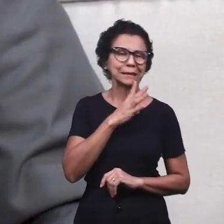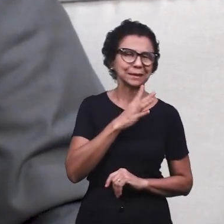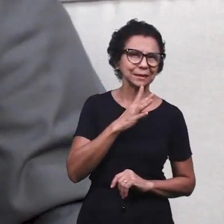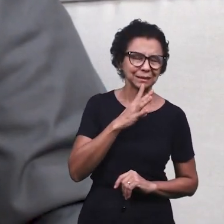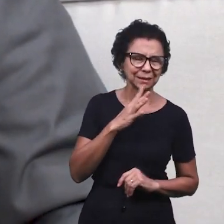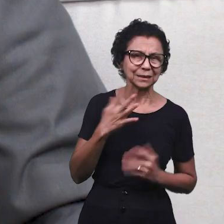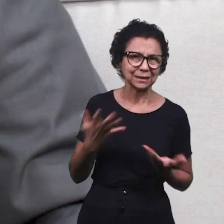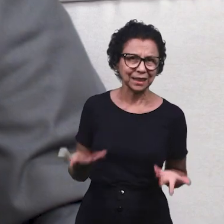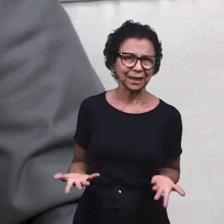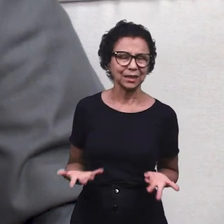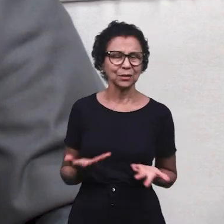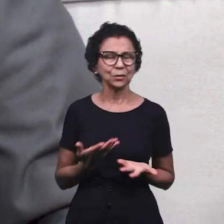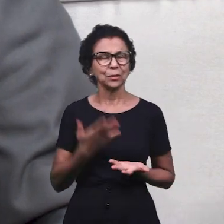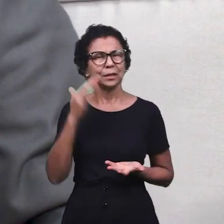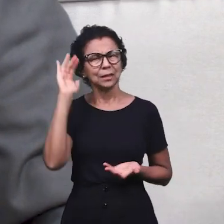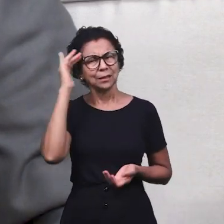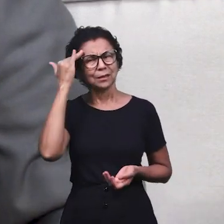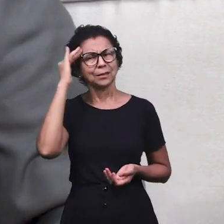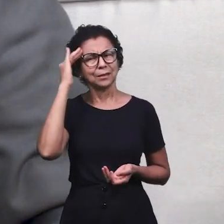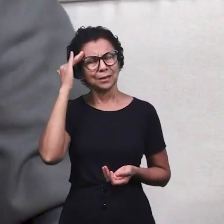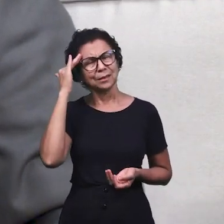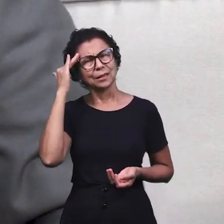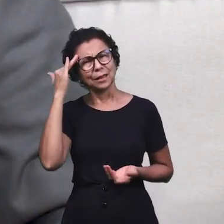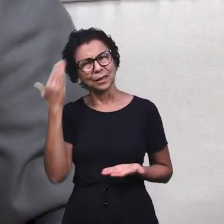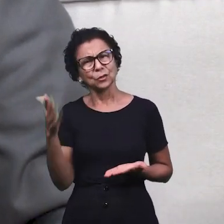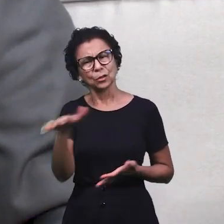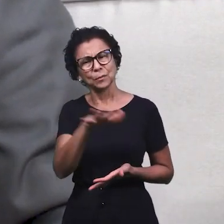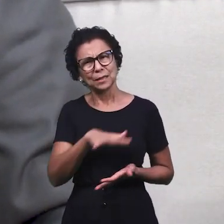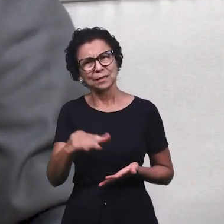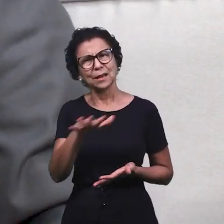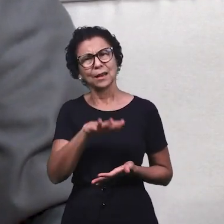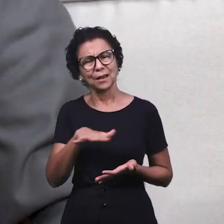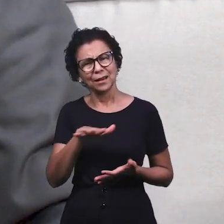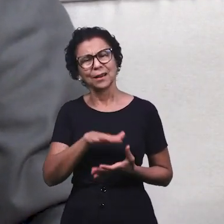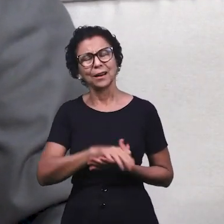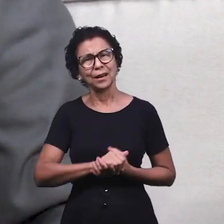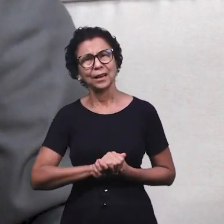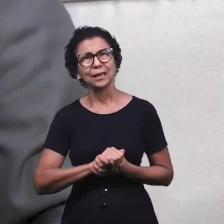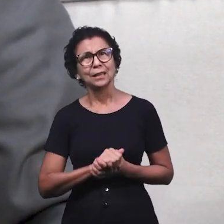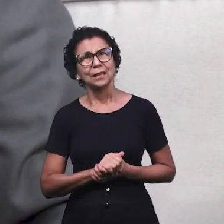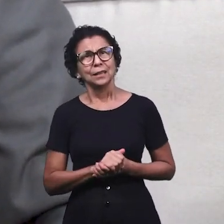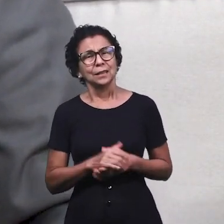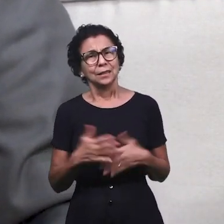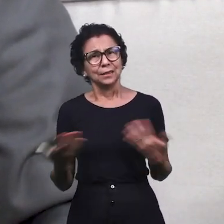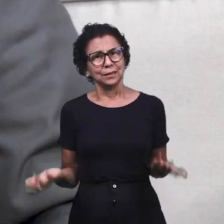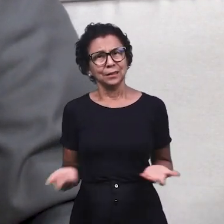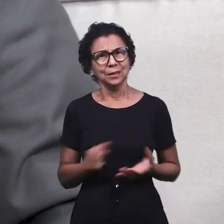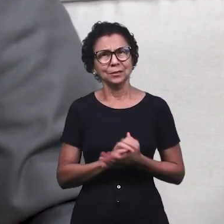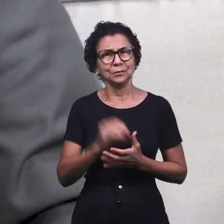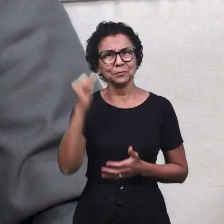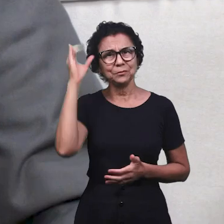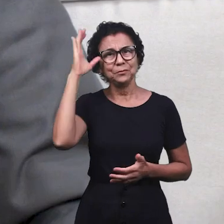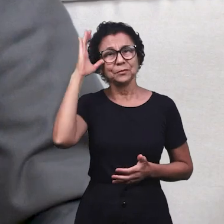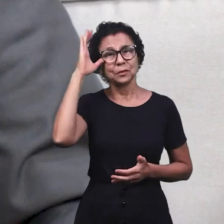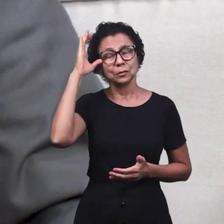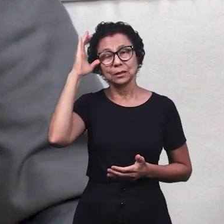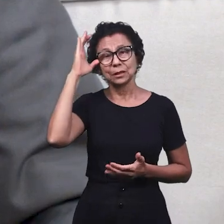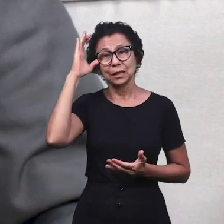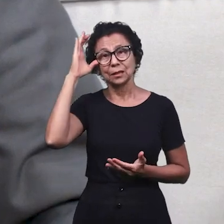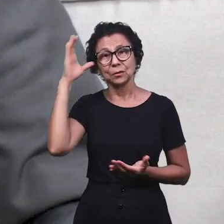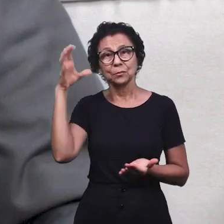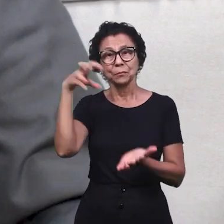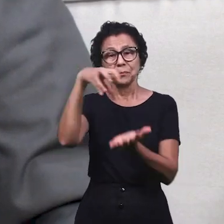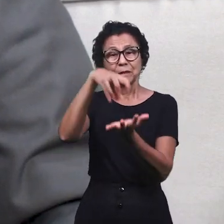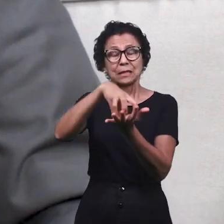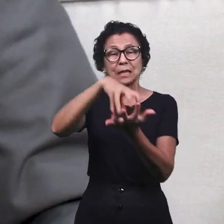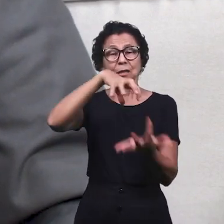meio de entender como que funciona o mercado e acaba sendo a China indo do centro do comércio